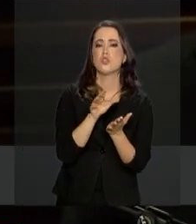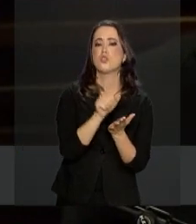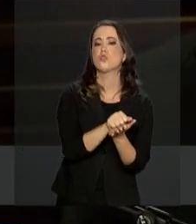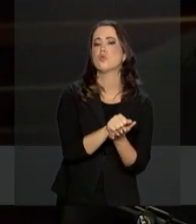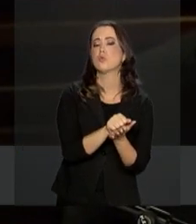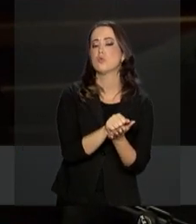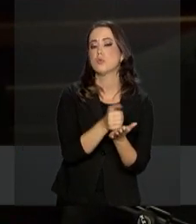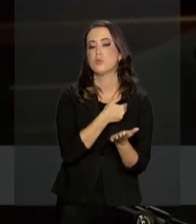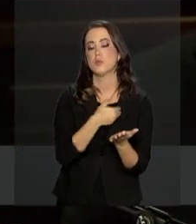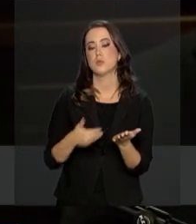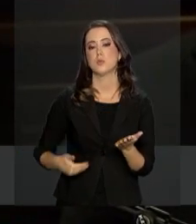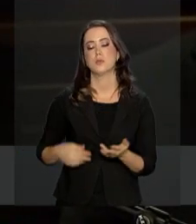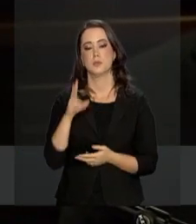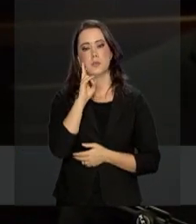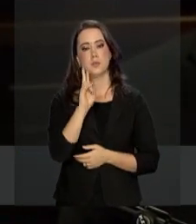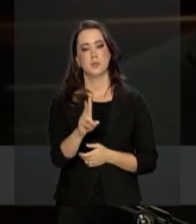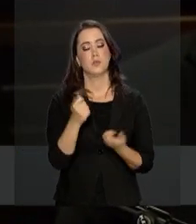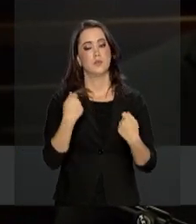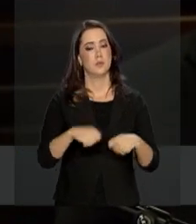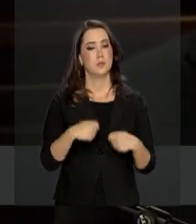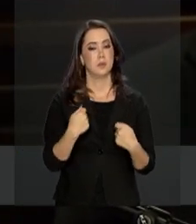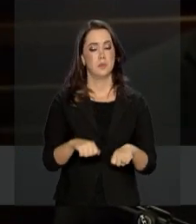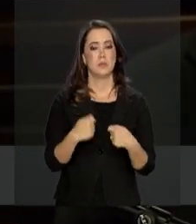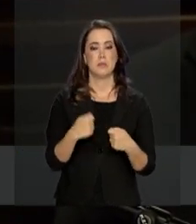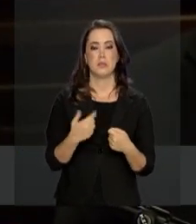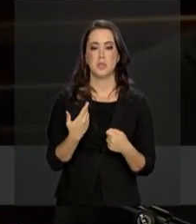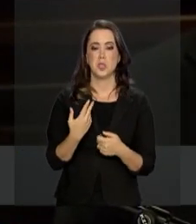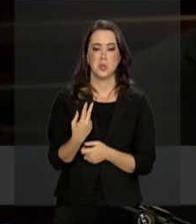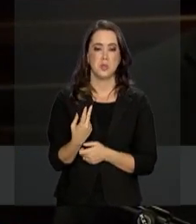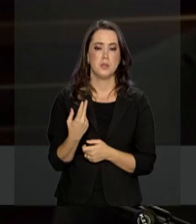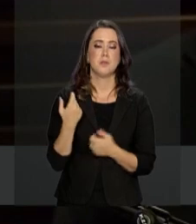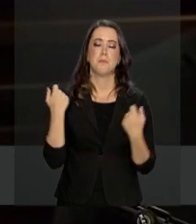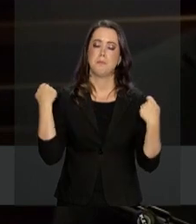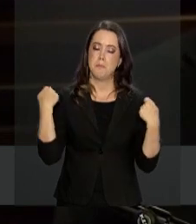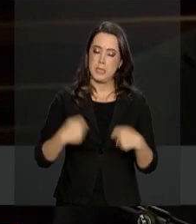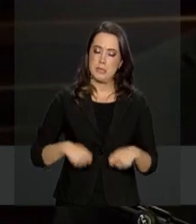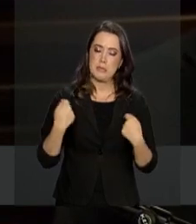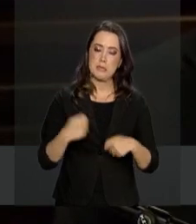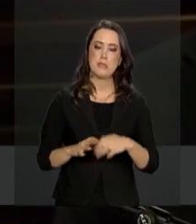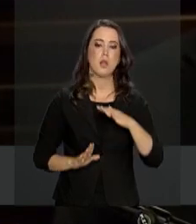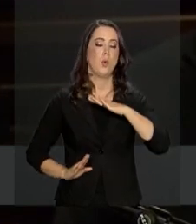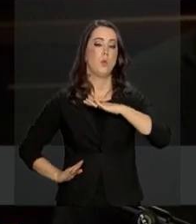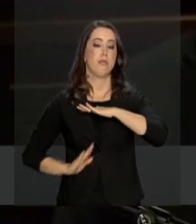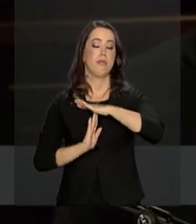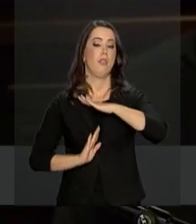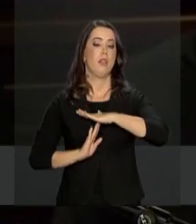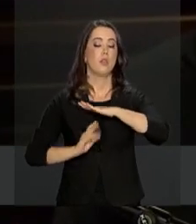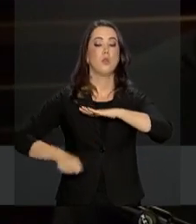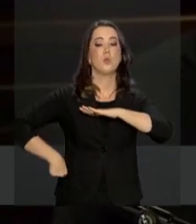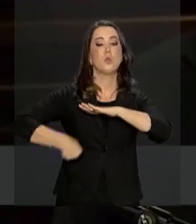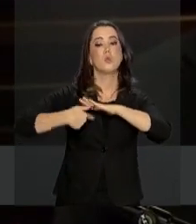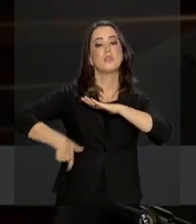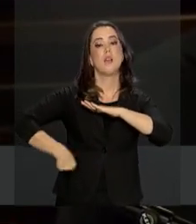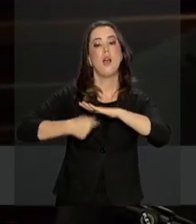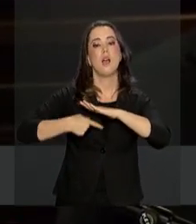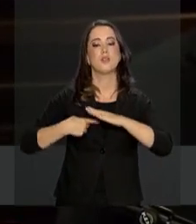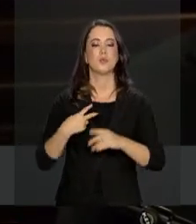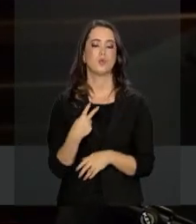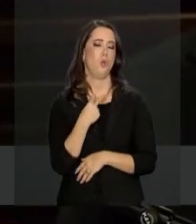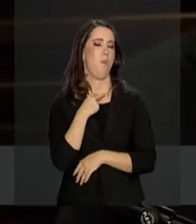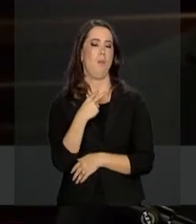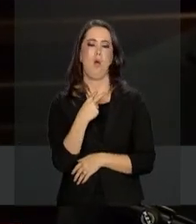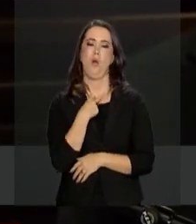verificamos a indispensabilidade de estabelecer um teto para os gastos ao fundamento mais trivial mais frugal de que ninguém pode